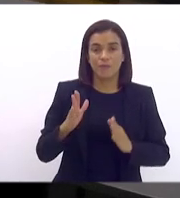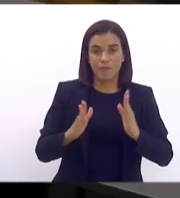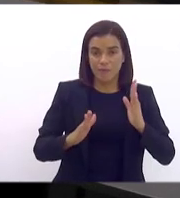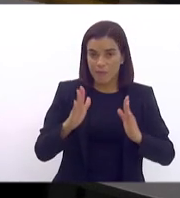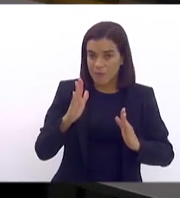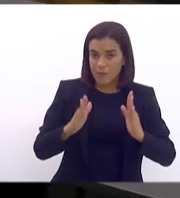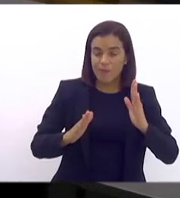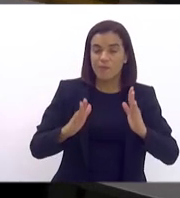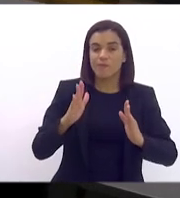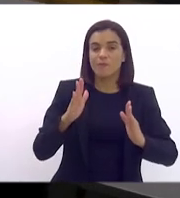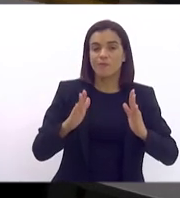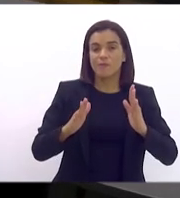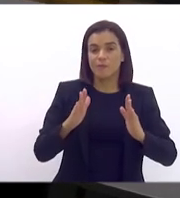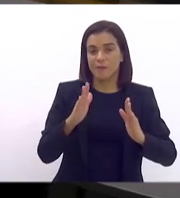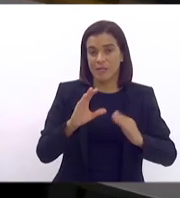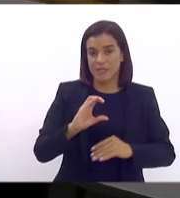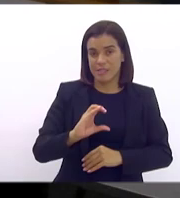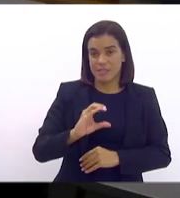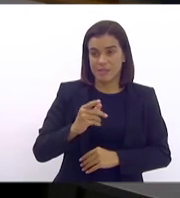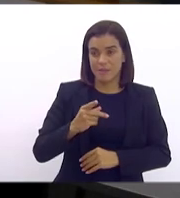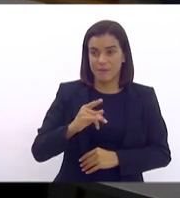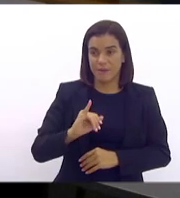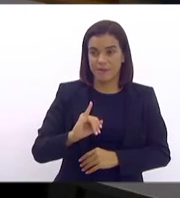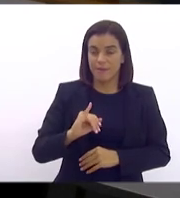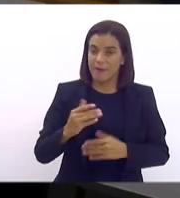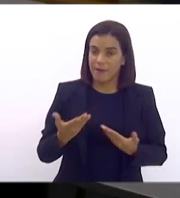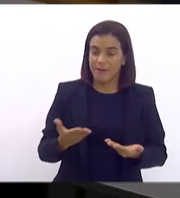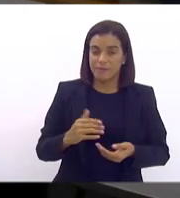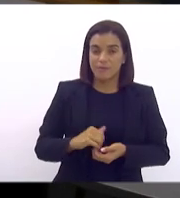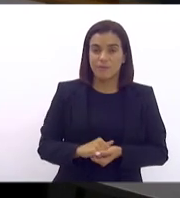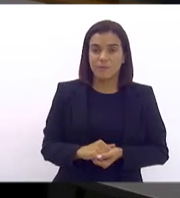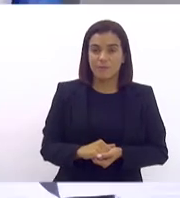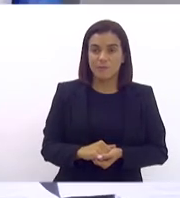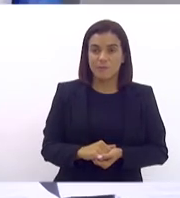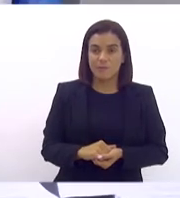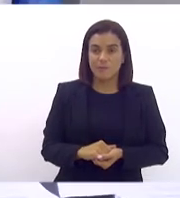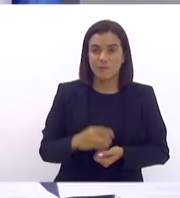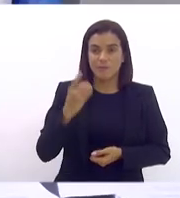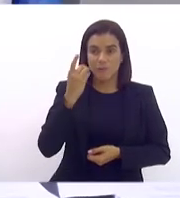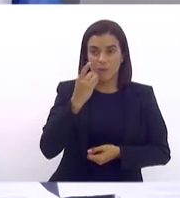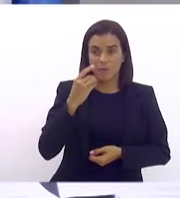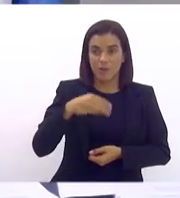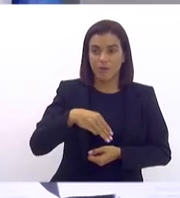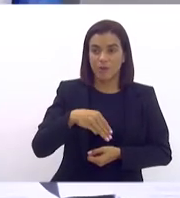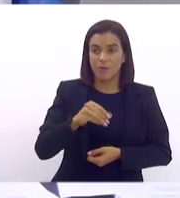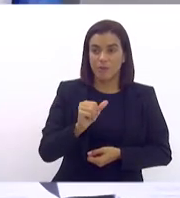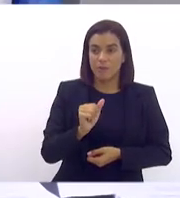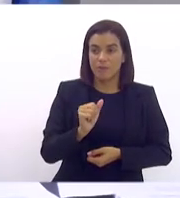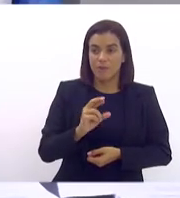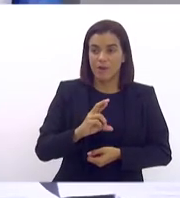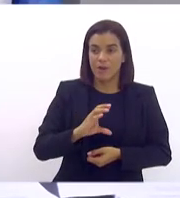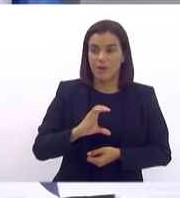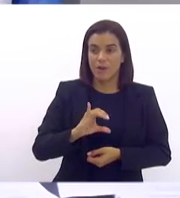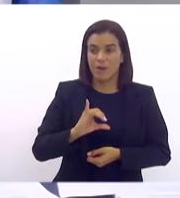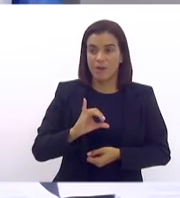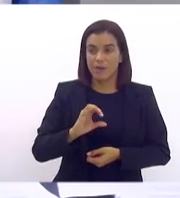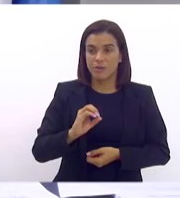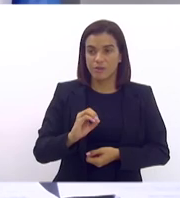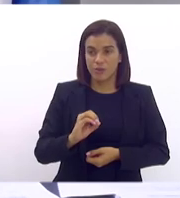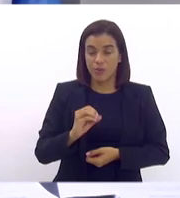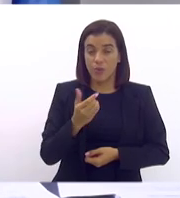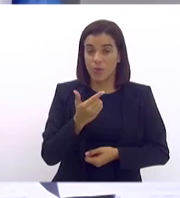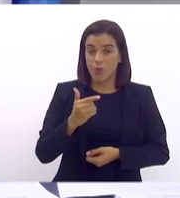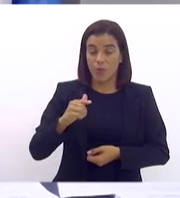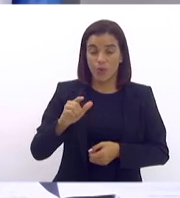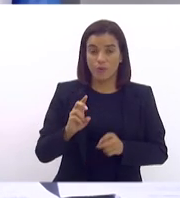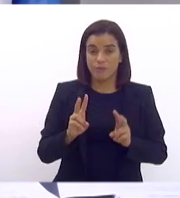que estamos tendo de CPI. É isso. Deputado Márcio Gualberto, um outro tema que foi posto aqui na mesa